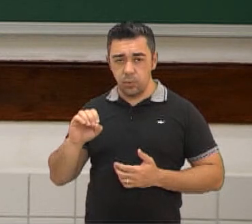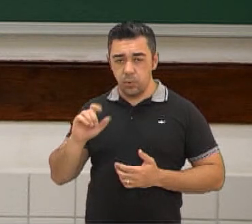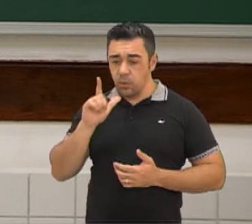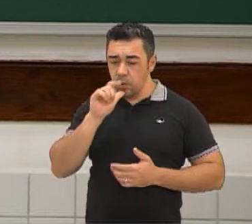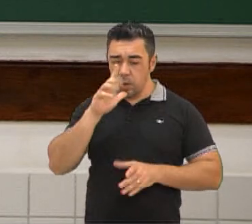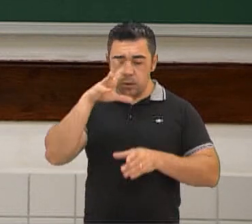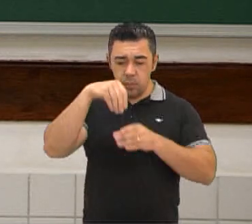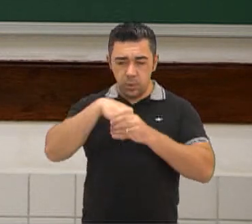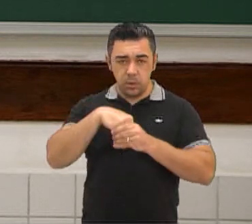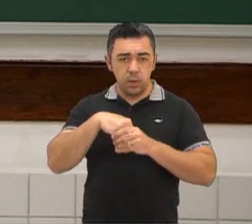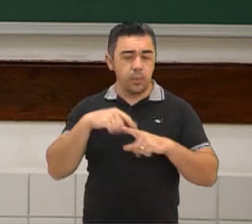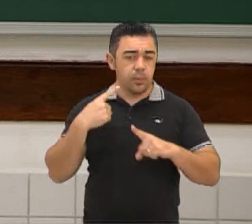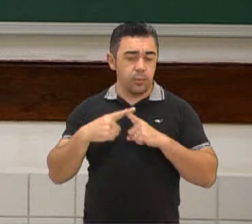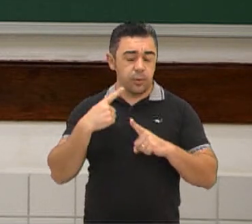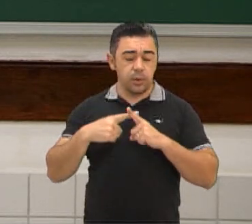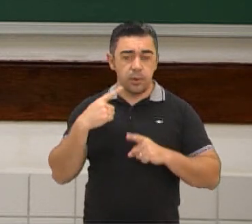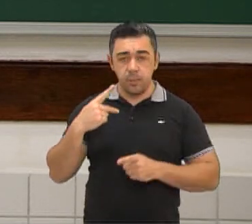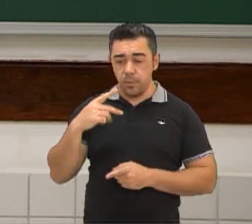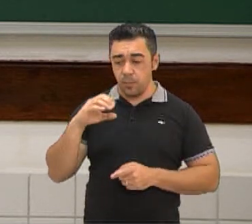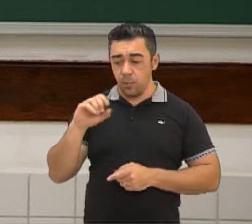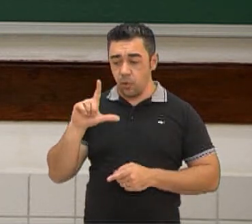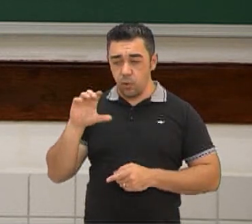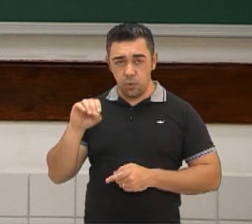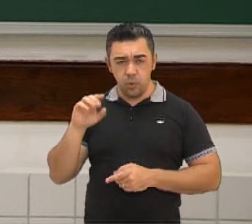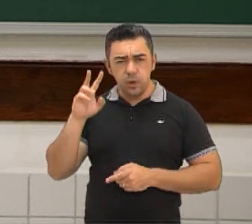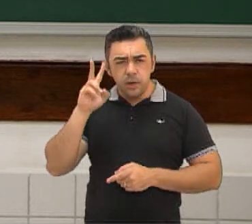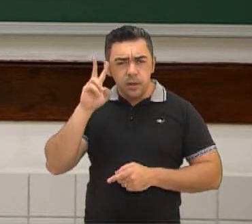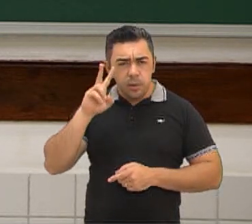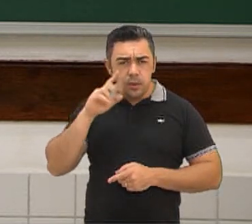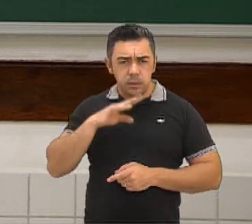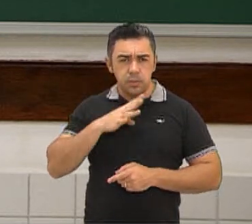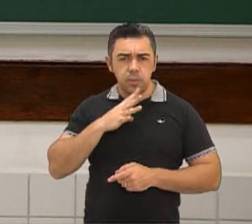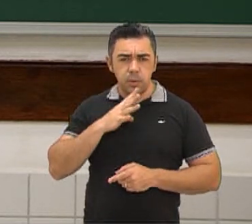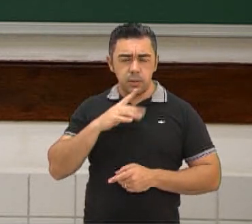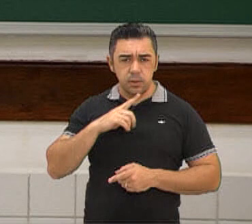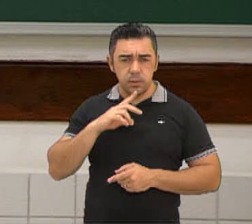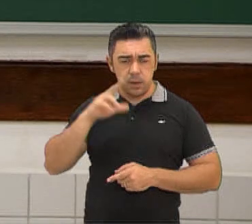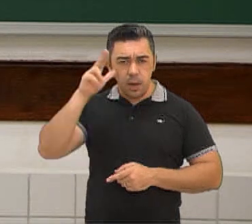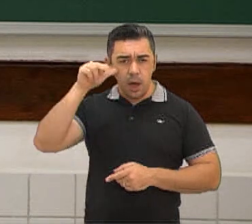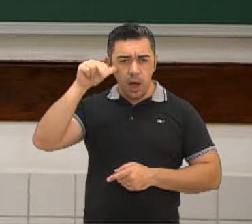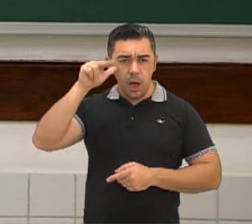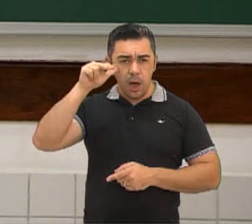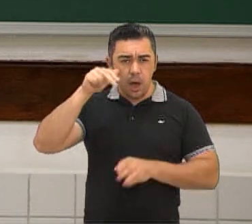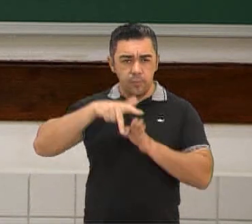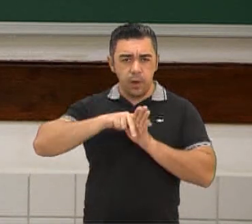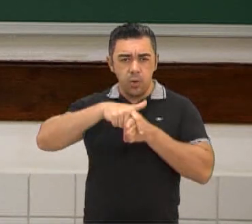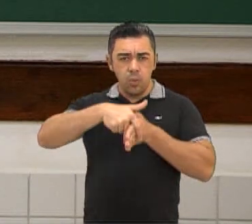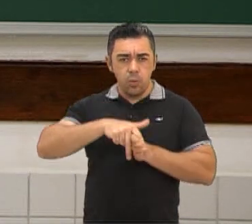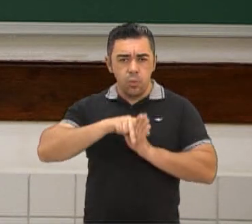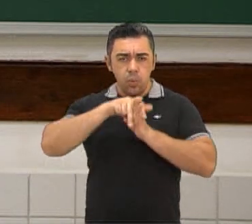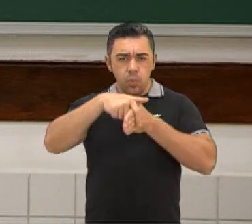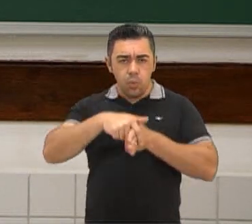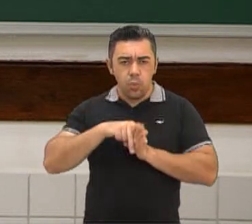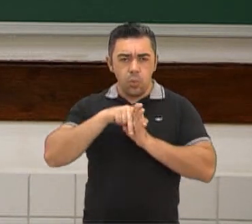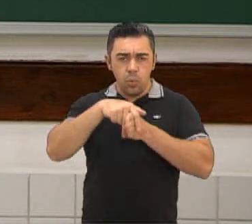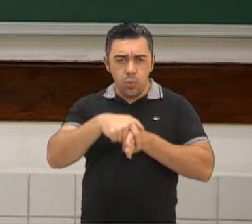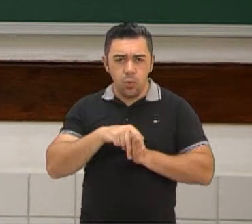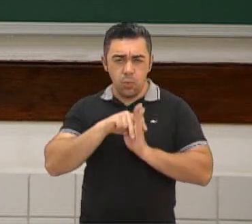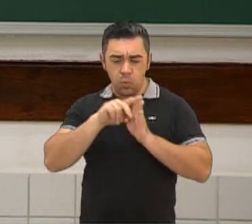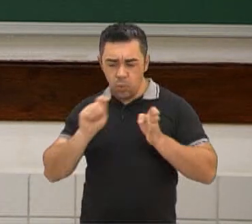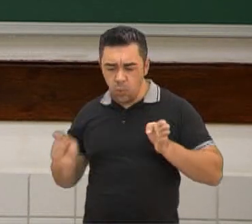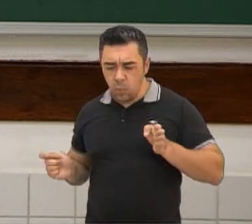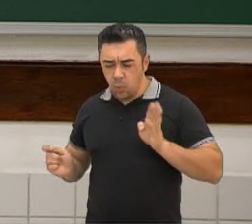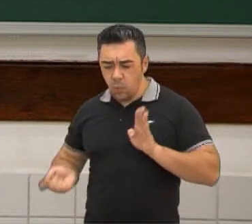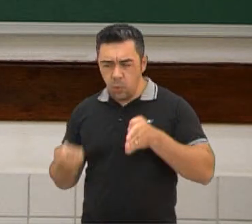aquático. Naquele jogo de polo sobre cavalos, não existe gol. O objetivo é levar